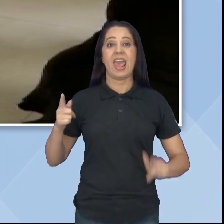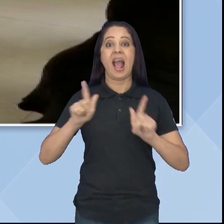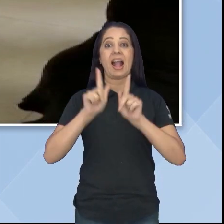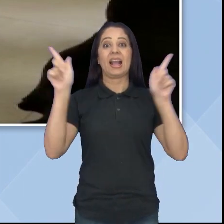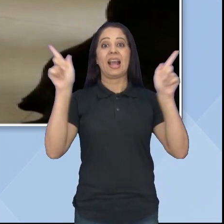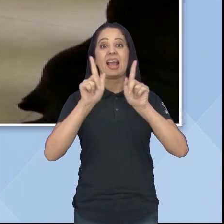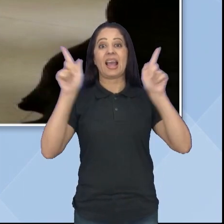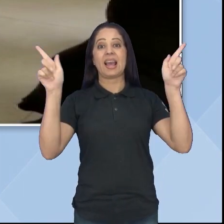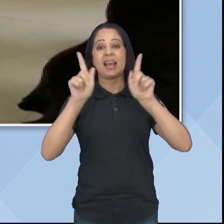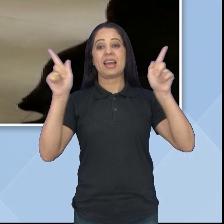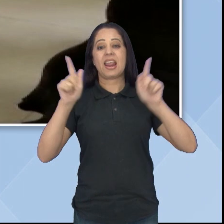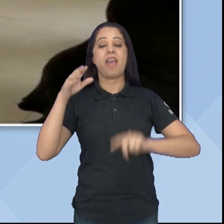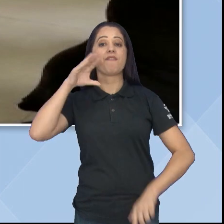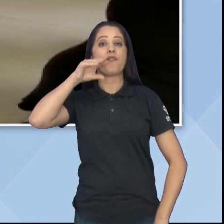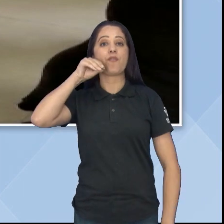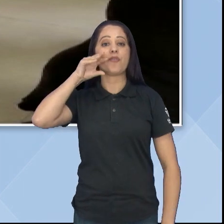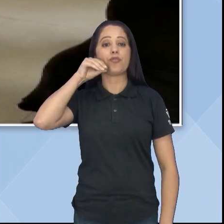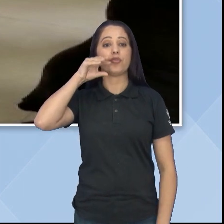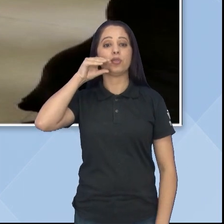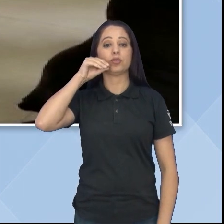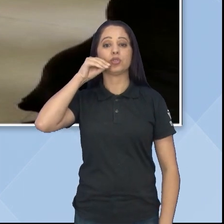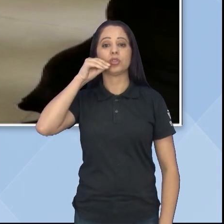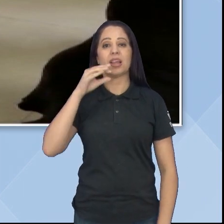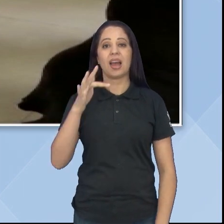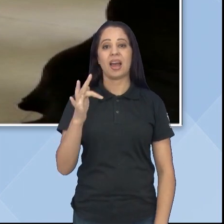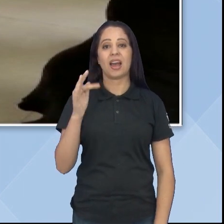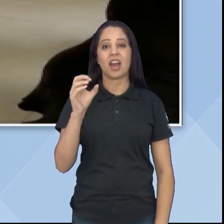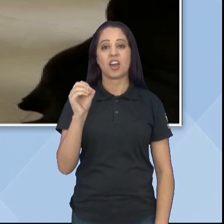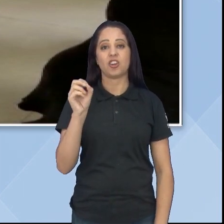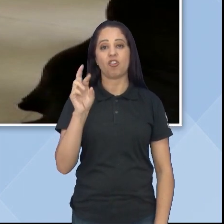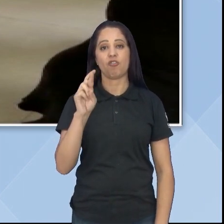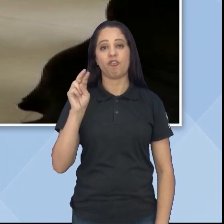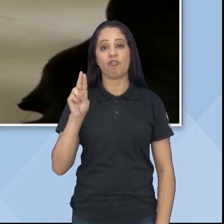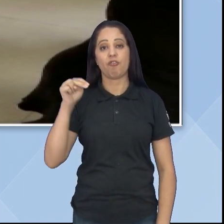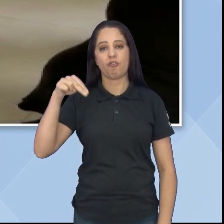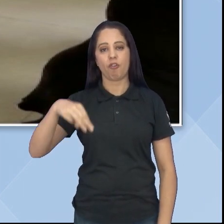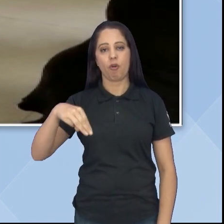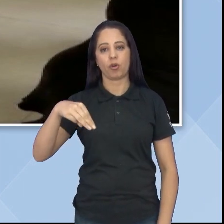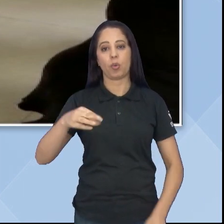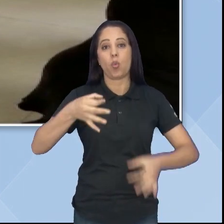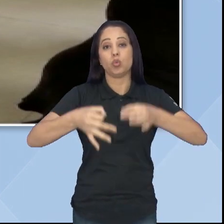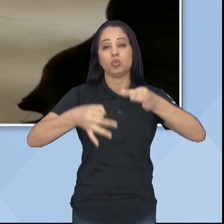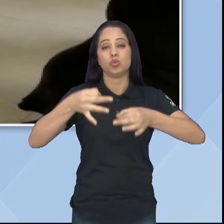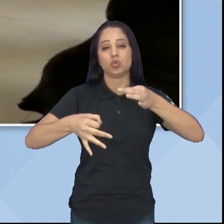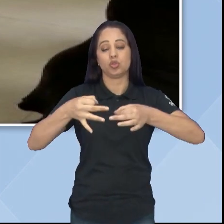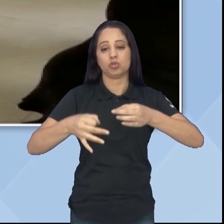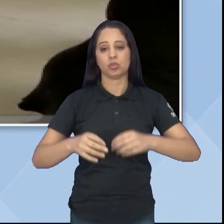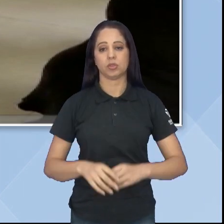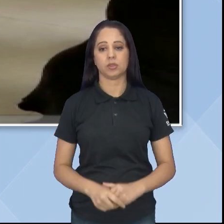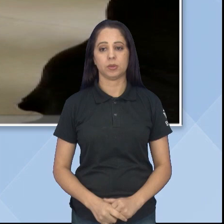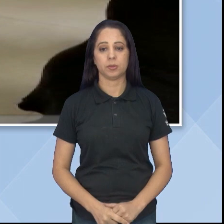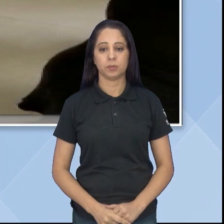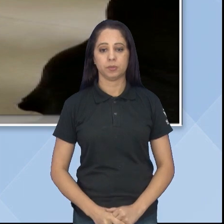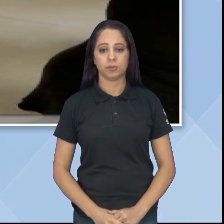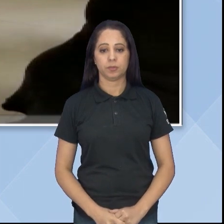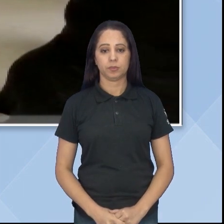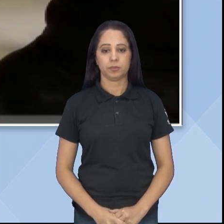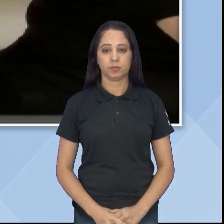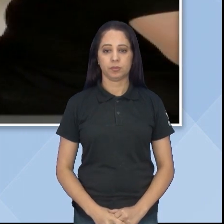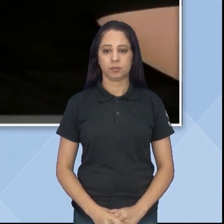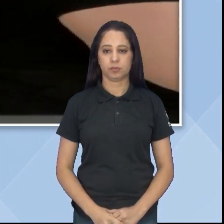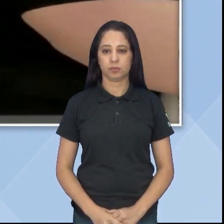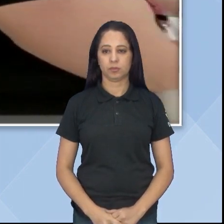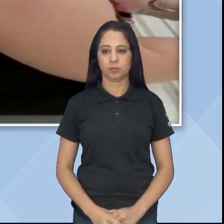dos funcionários do Fórum do Tribunal de Justiça. Pode passar, consegue? A